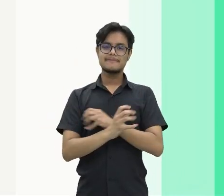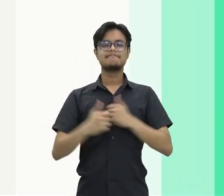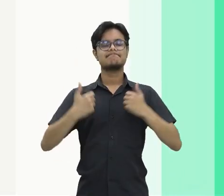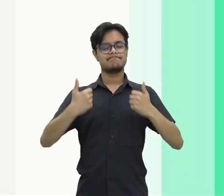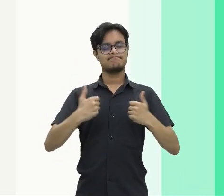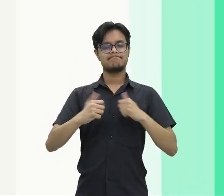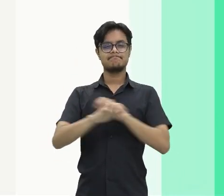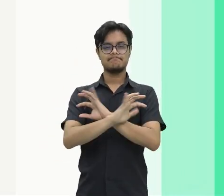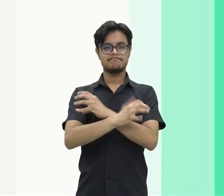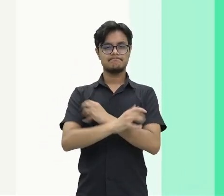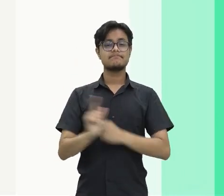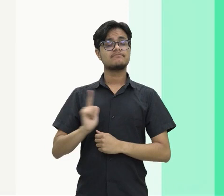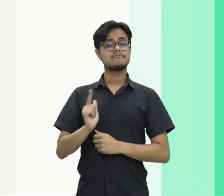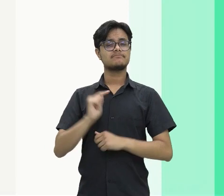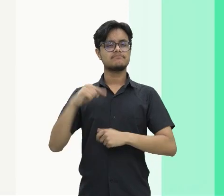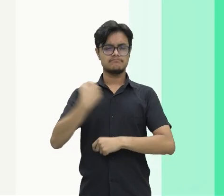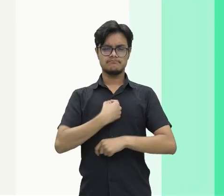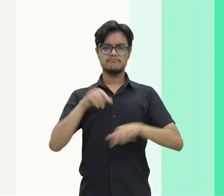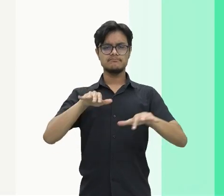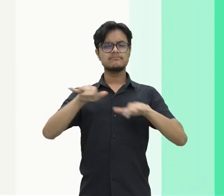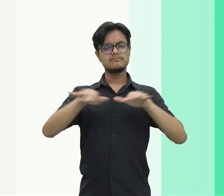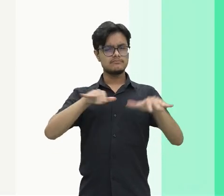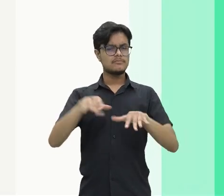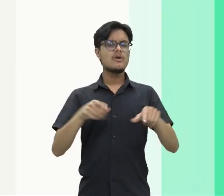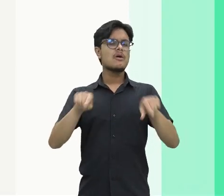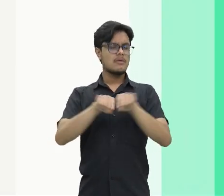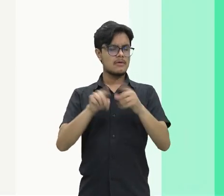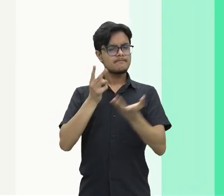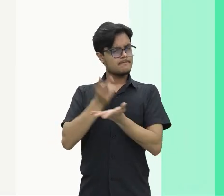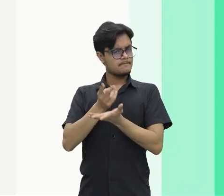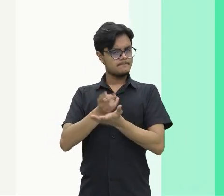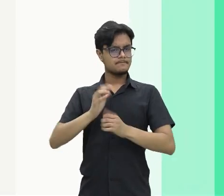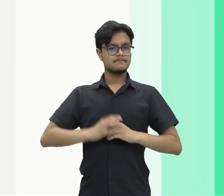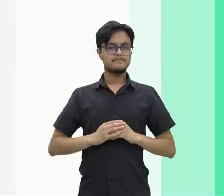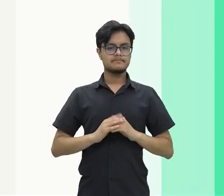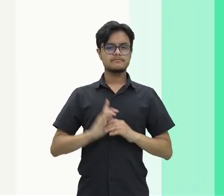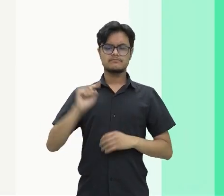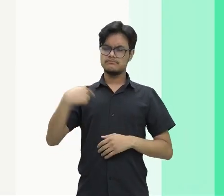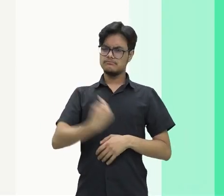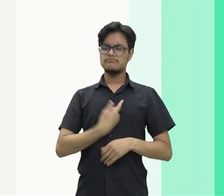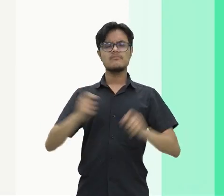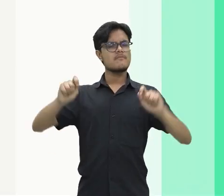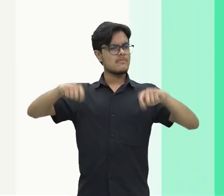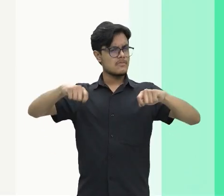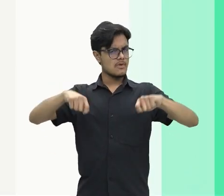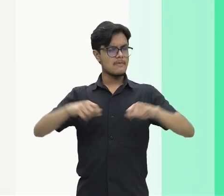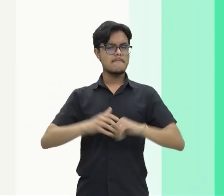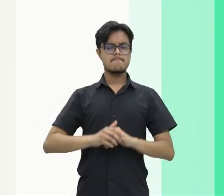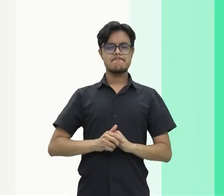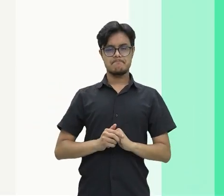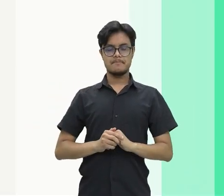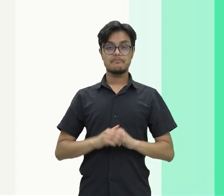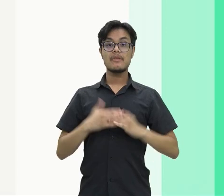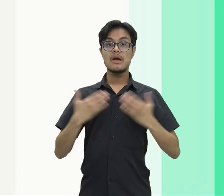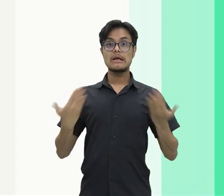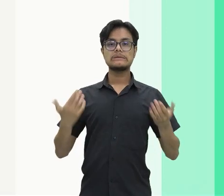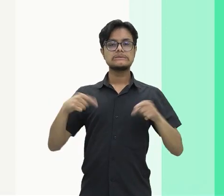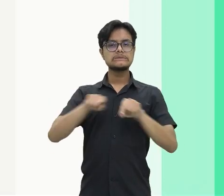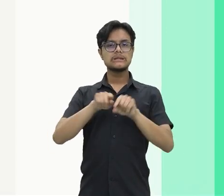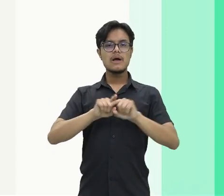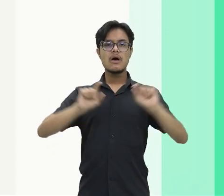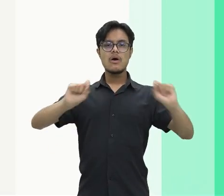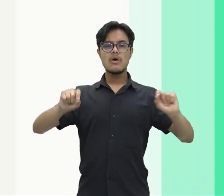né? O conjunto ali dos ossos, dos músculos, das articulações, que é o que permite essa função de movimentação. Também nós vamos